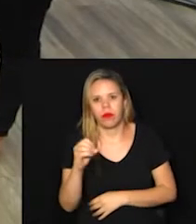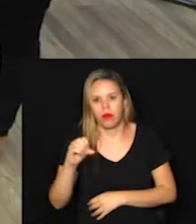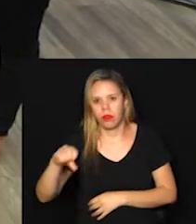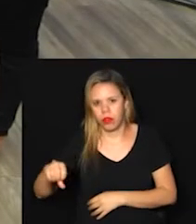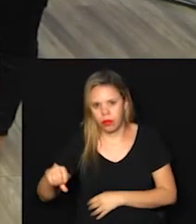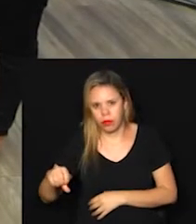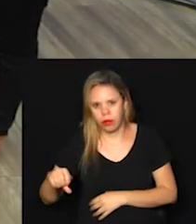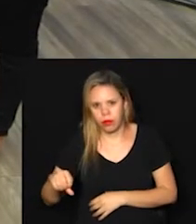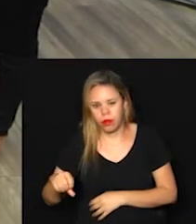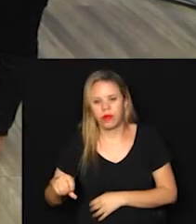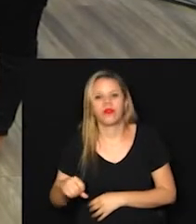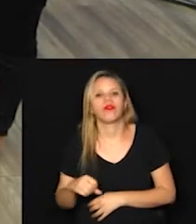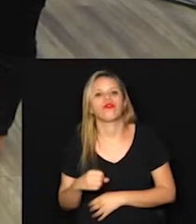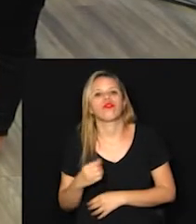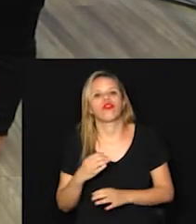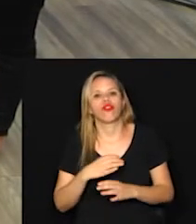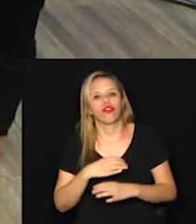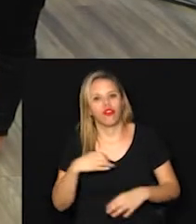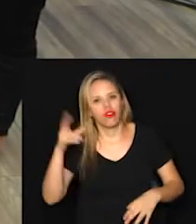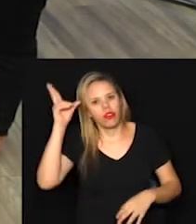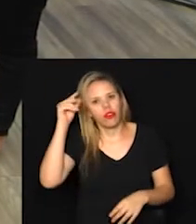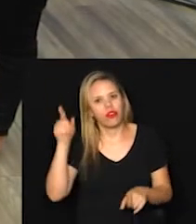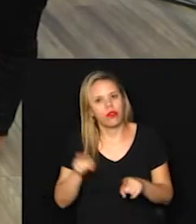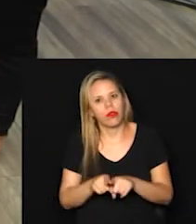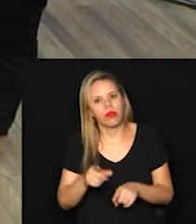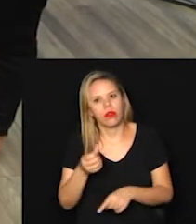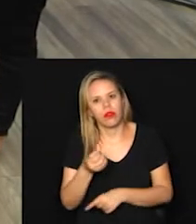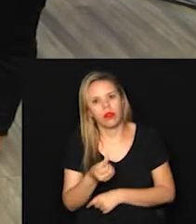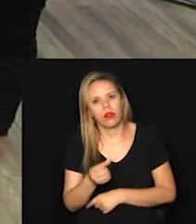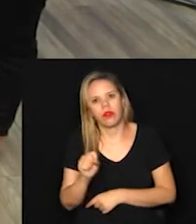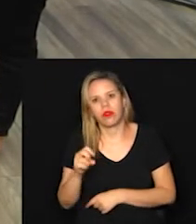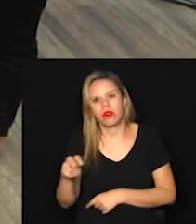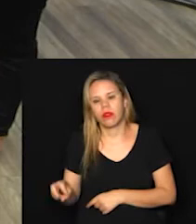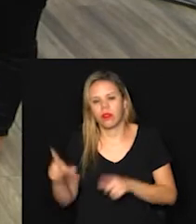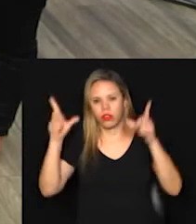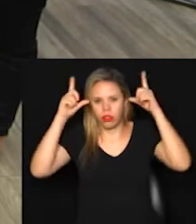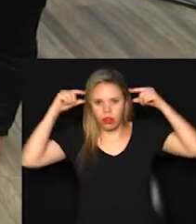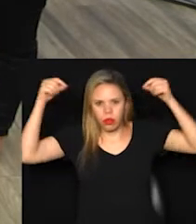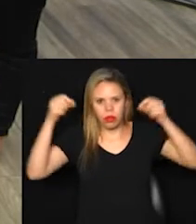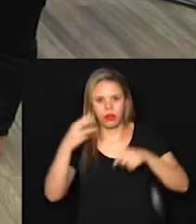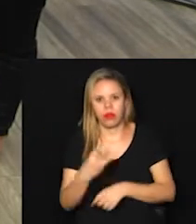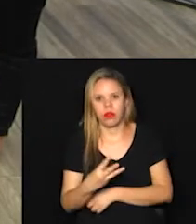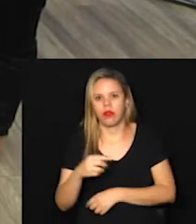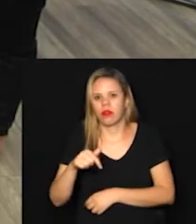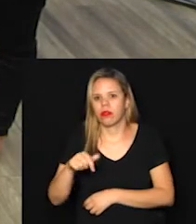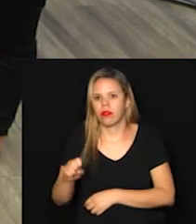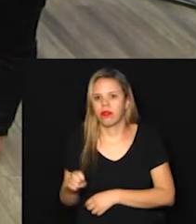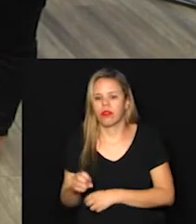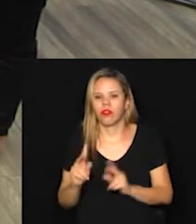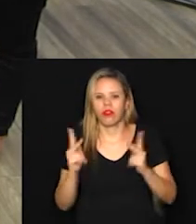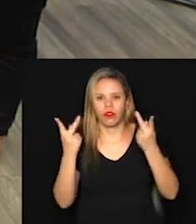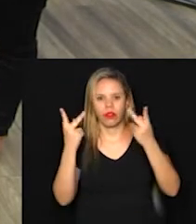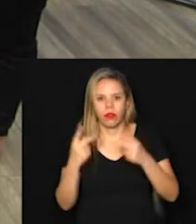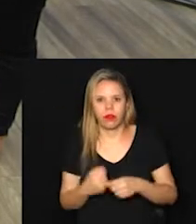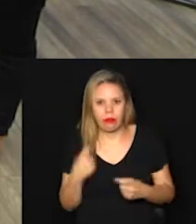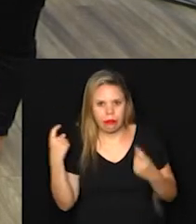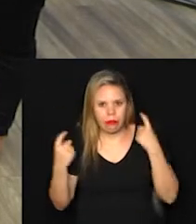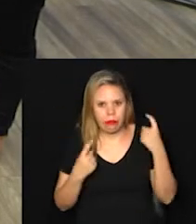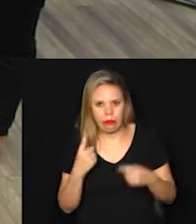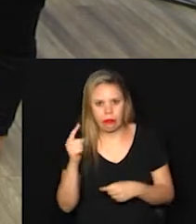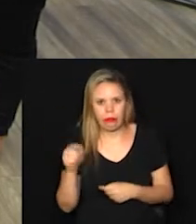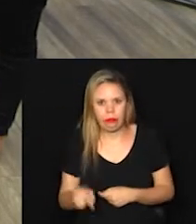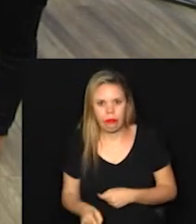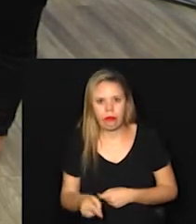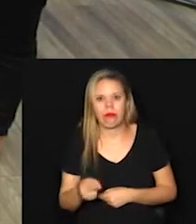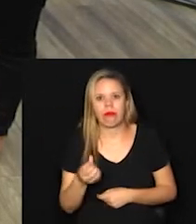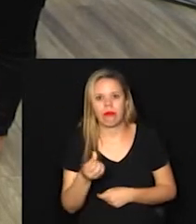1.409, Engenheiro Coelho com 685, Olambra, 335, Hortolândia, olha, já